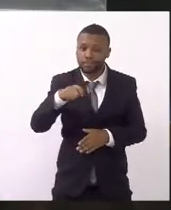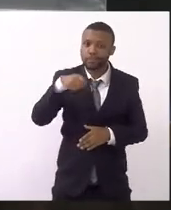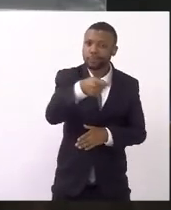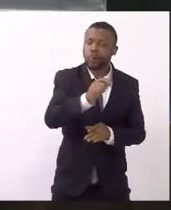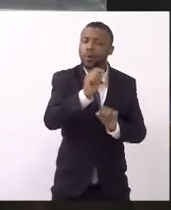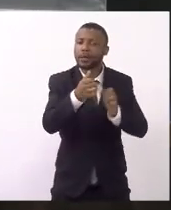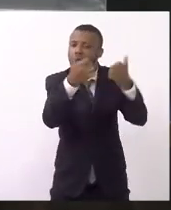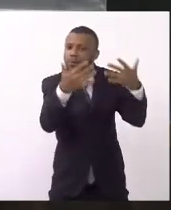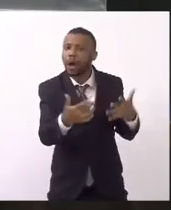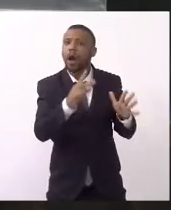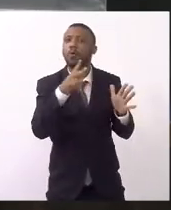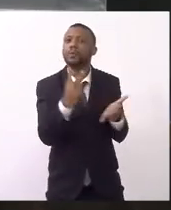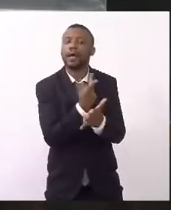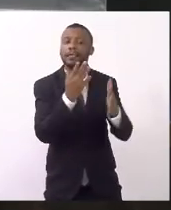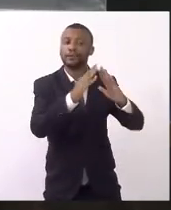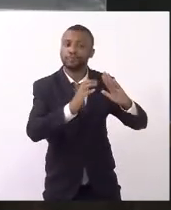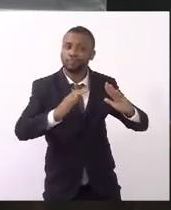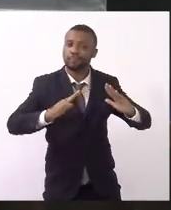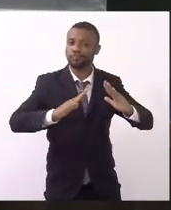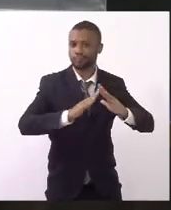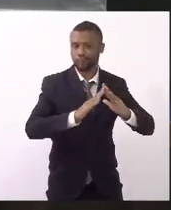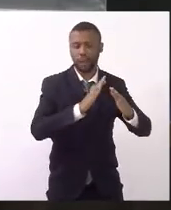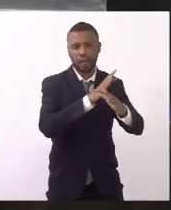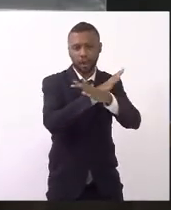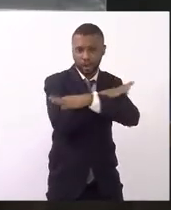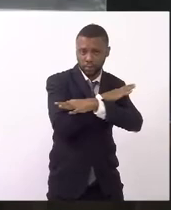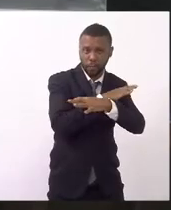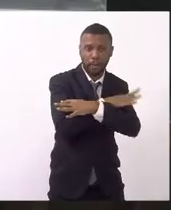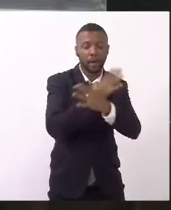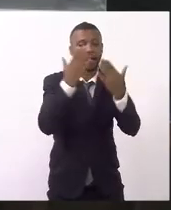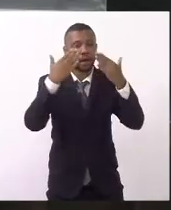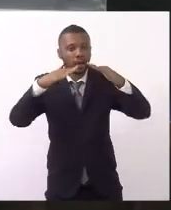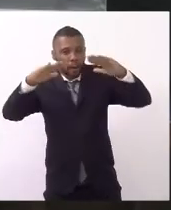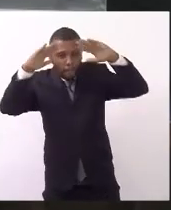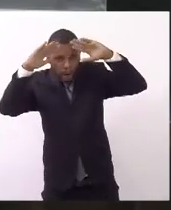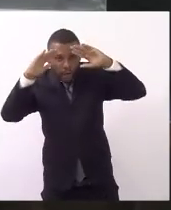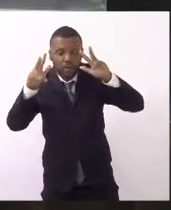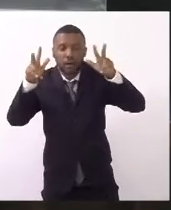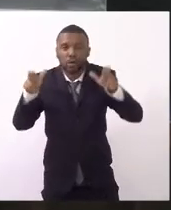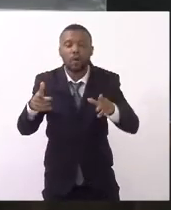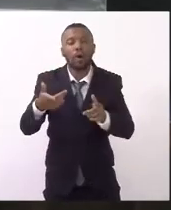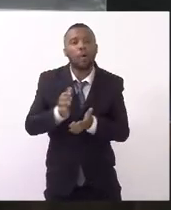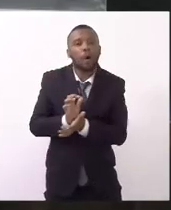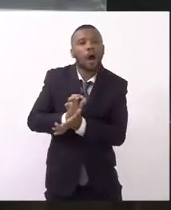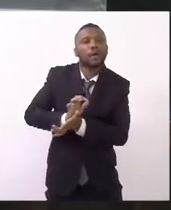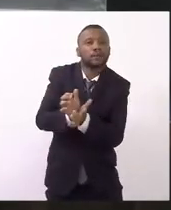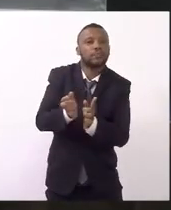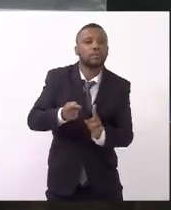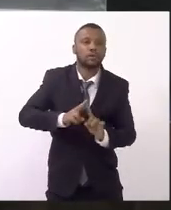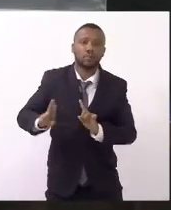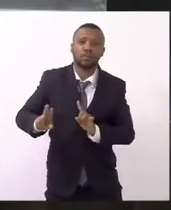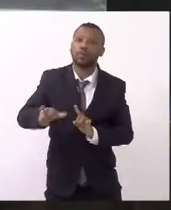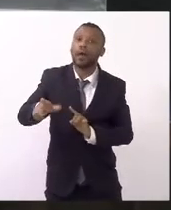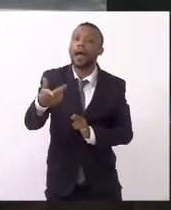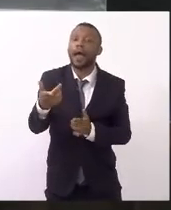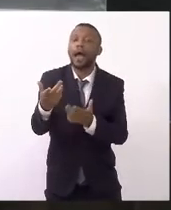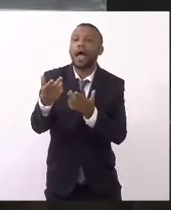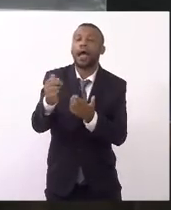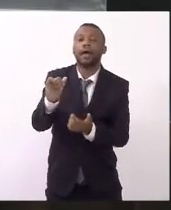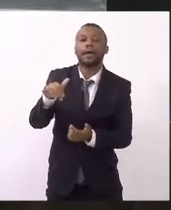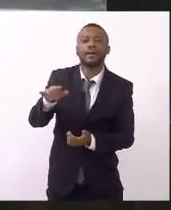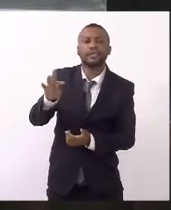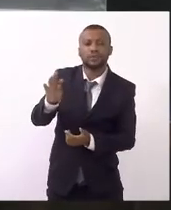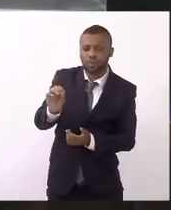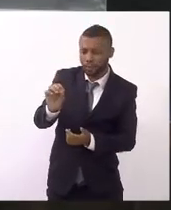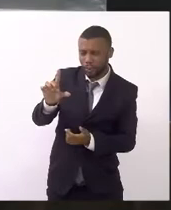terreiros de Candomblé e Umbanda como racismo religioso e não intolerância religiosa a